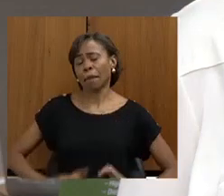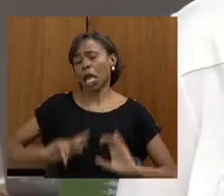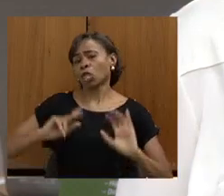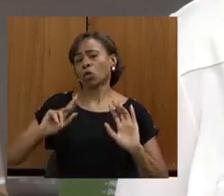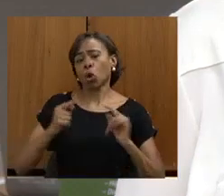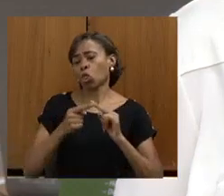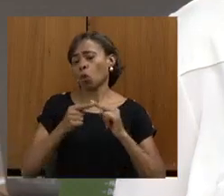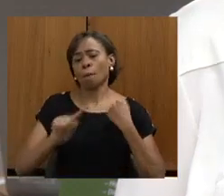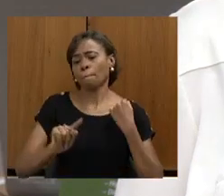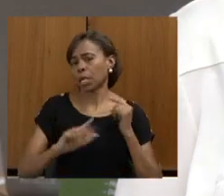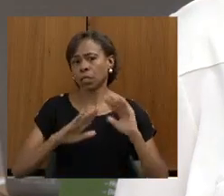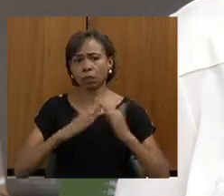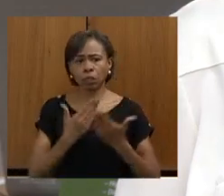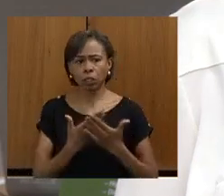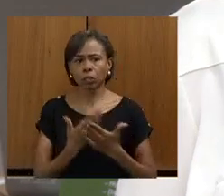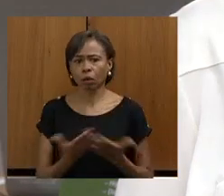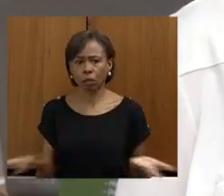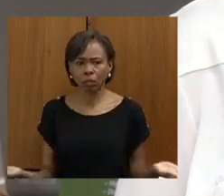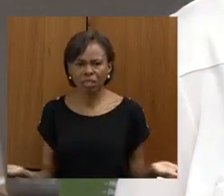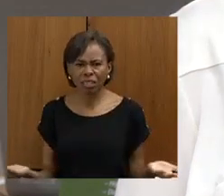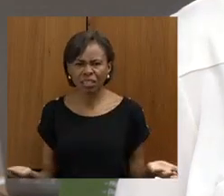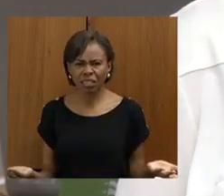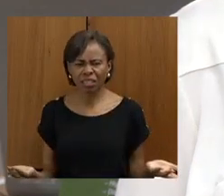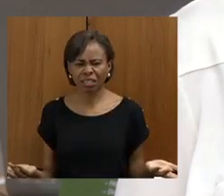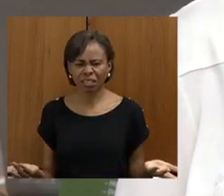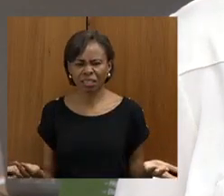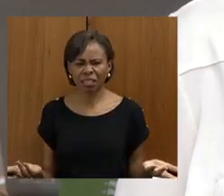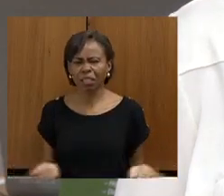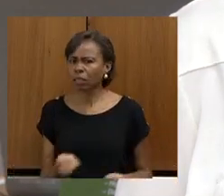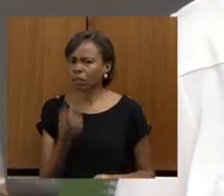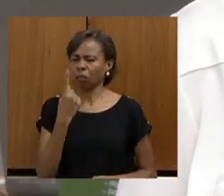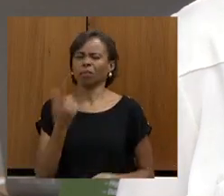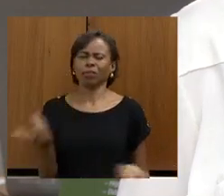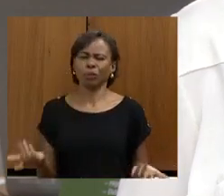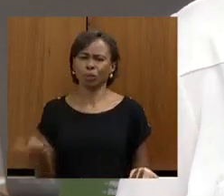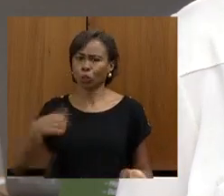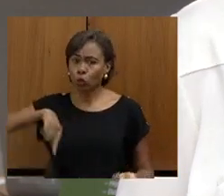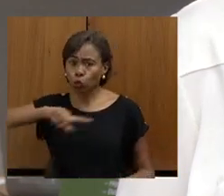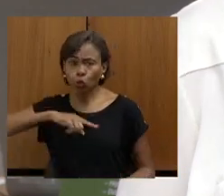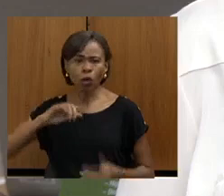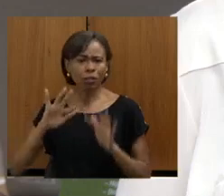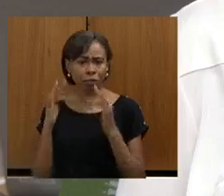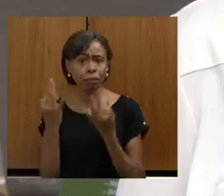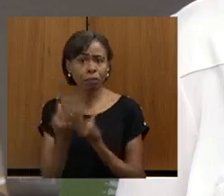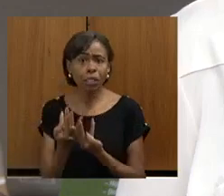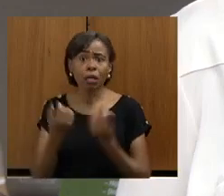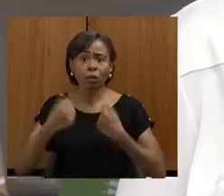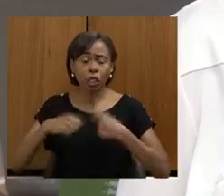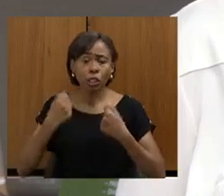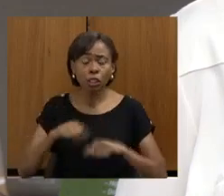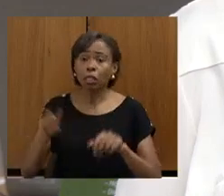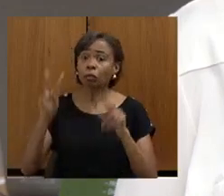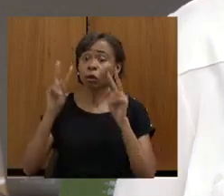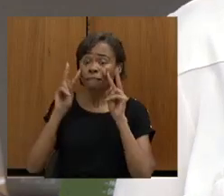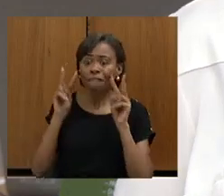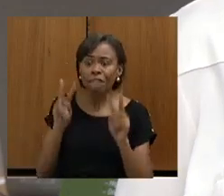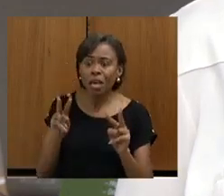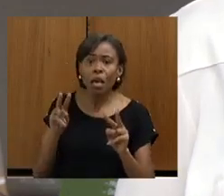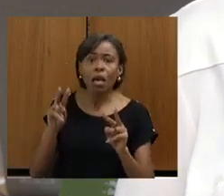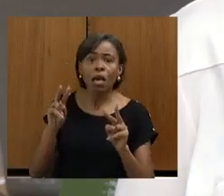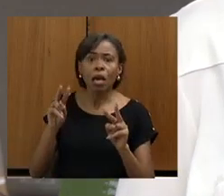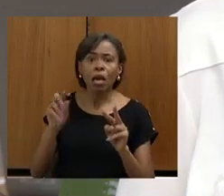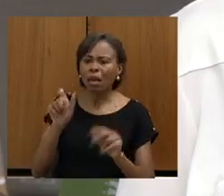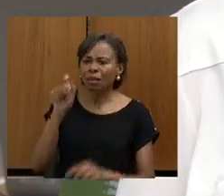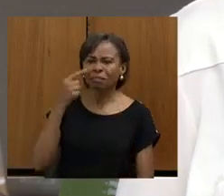àquela instituição. Então, pasmem, senhores. Nós, quanto famílias, temos que ouvir de uma advogada